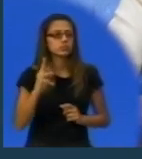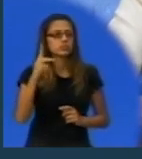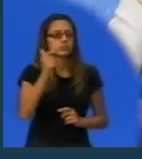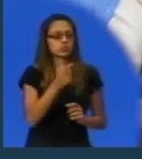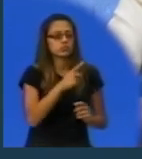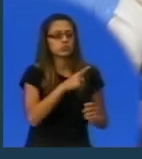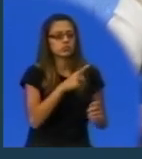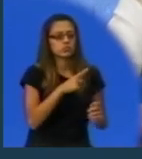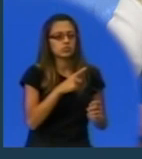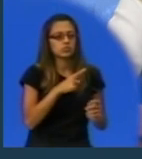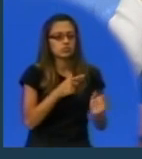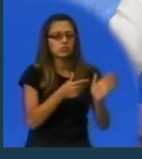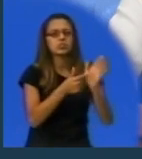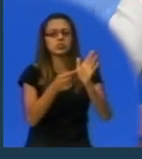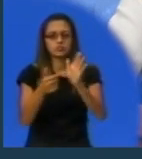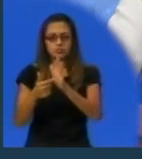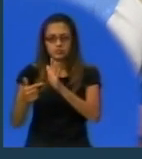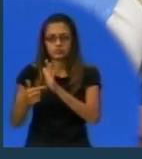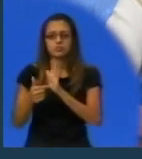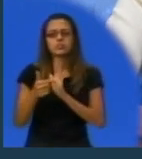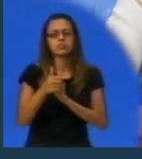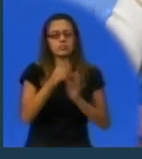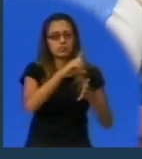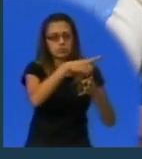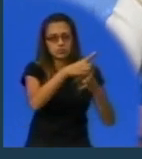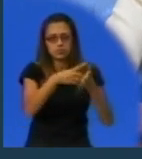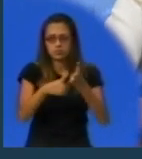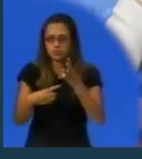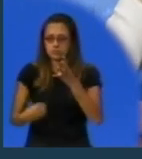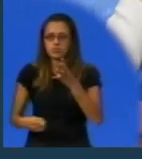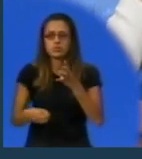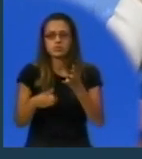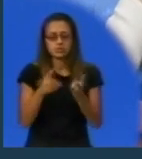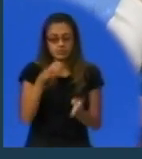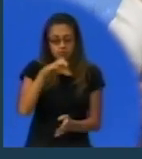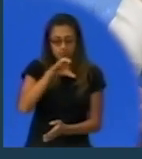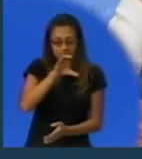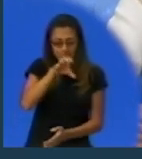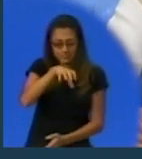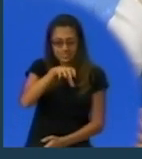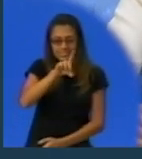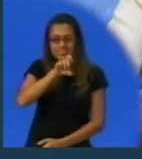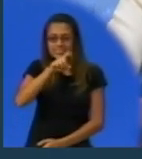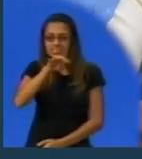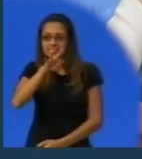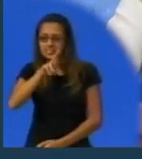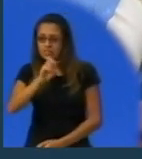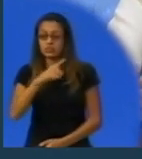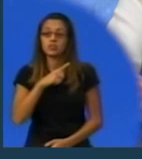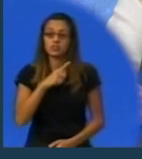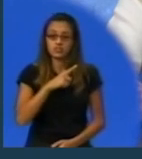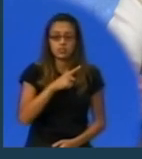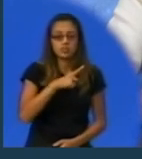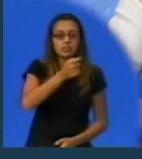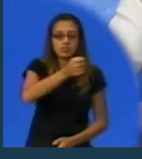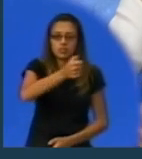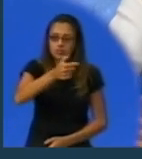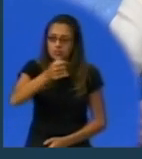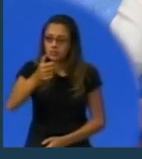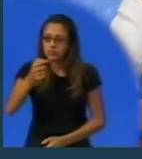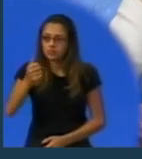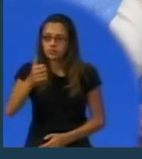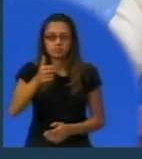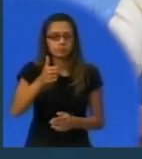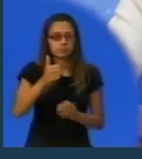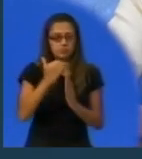valores apresentam uma distribuição mais centralizada, enquanto que existem poucos valores com uma